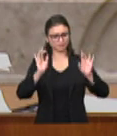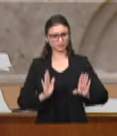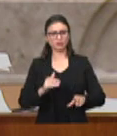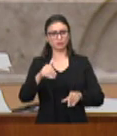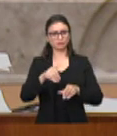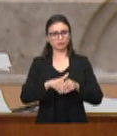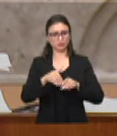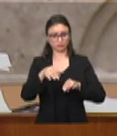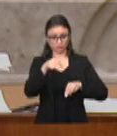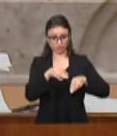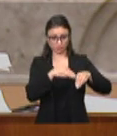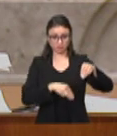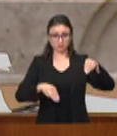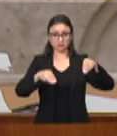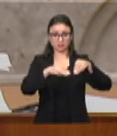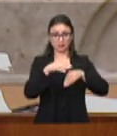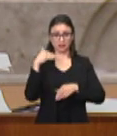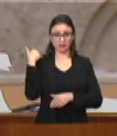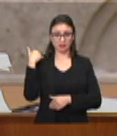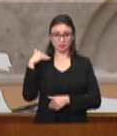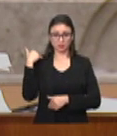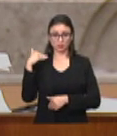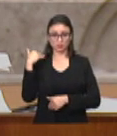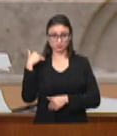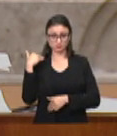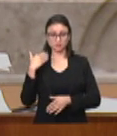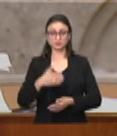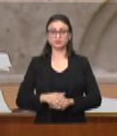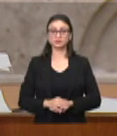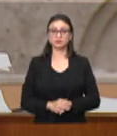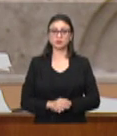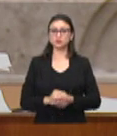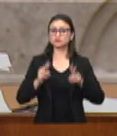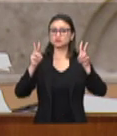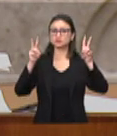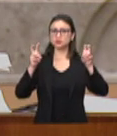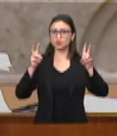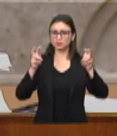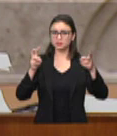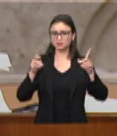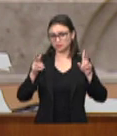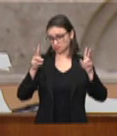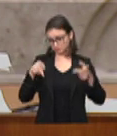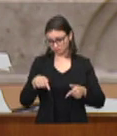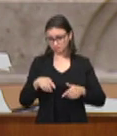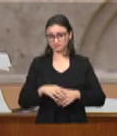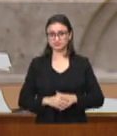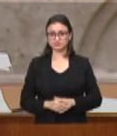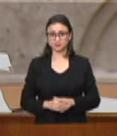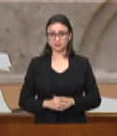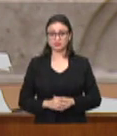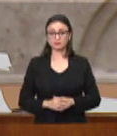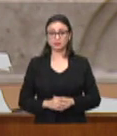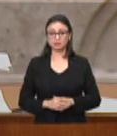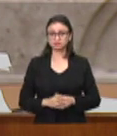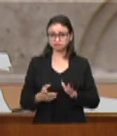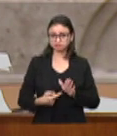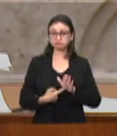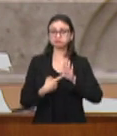da ministra Carmen Lúcia na última sentada, sobre o tema correlato, foi